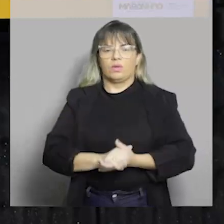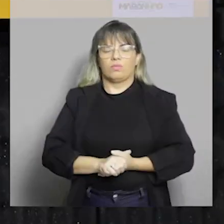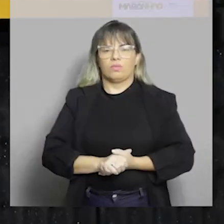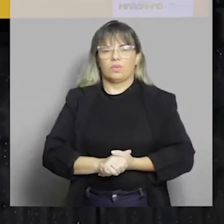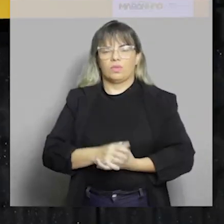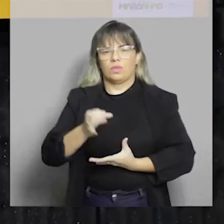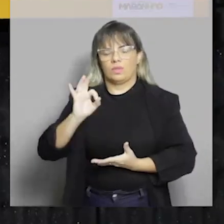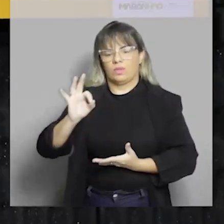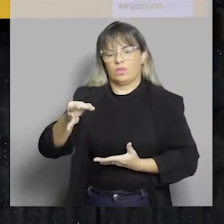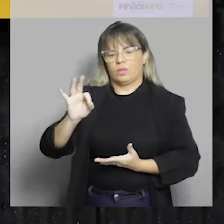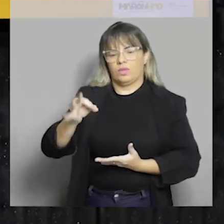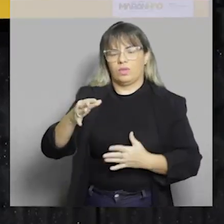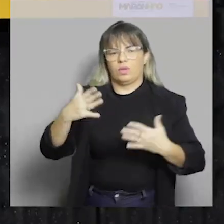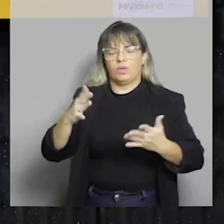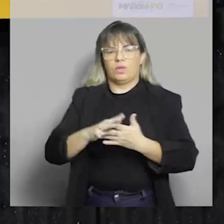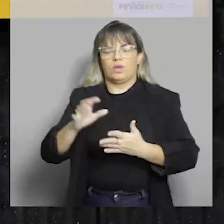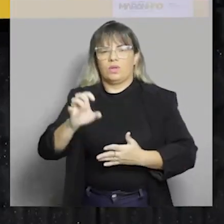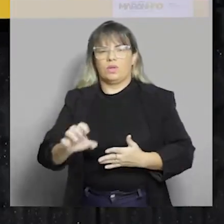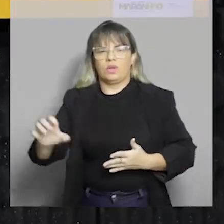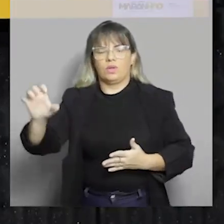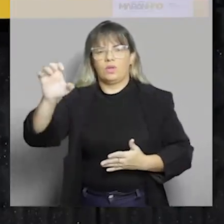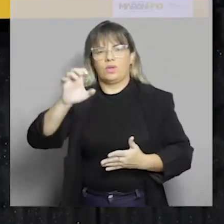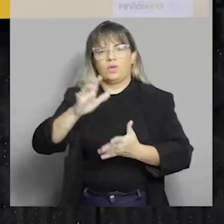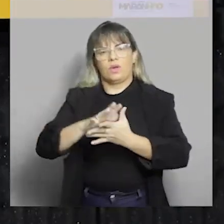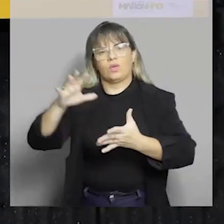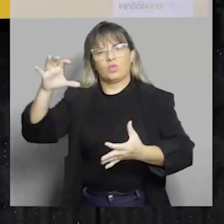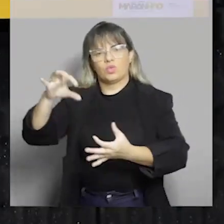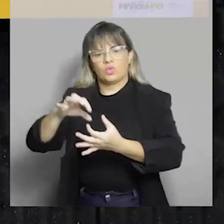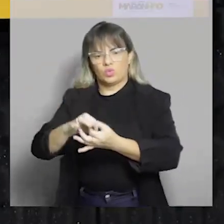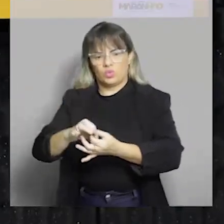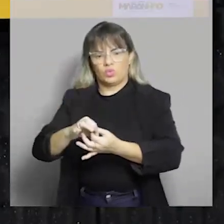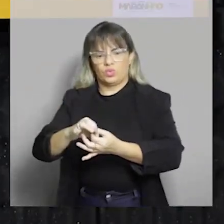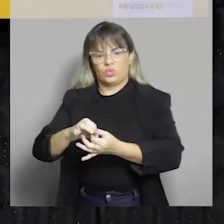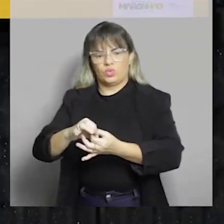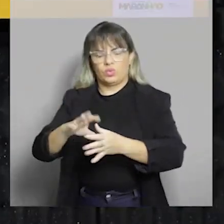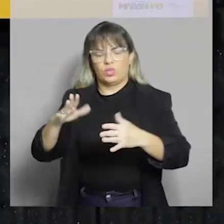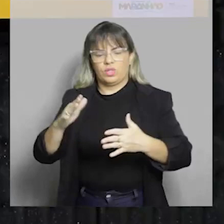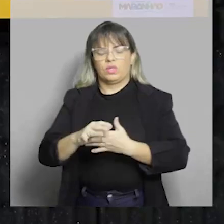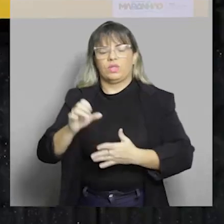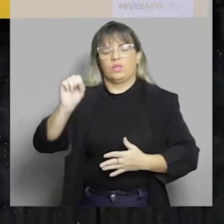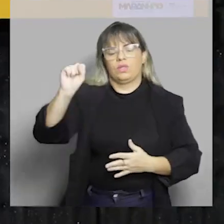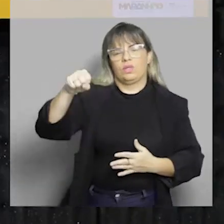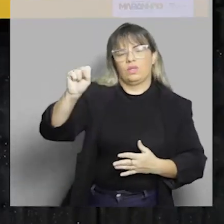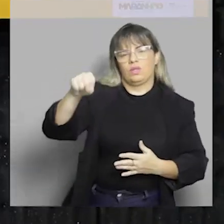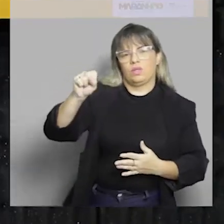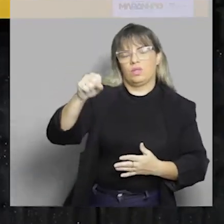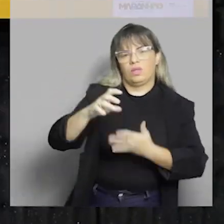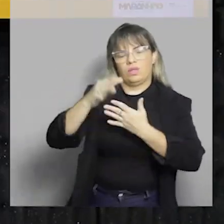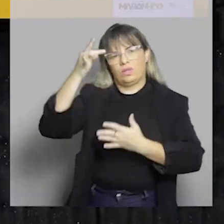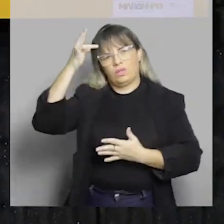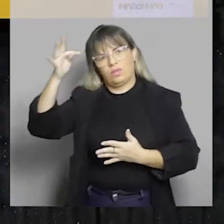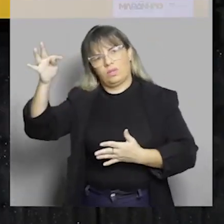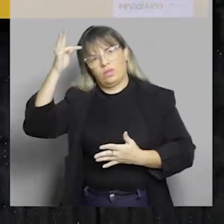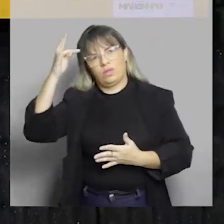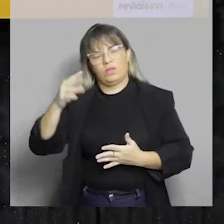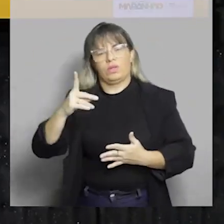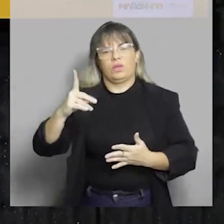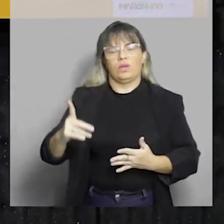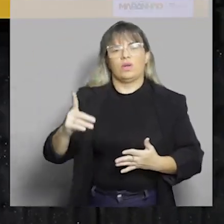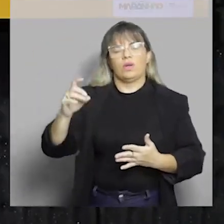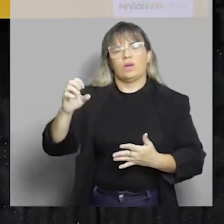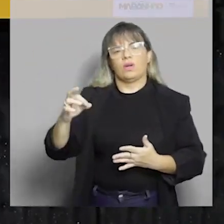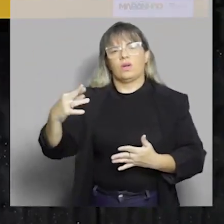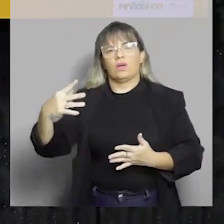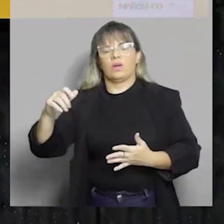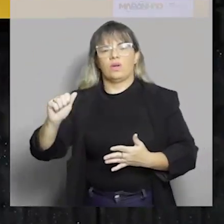que essas regiões estiveram juntas um dia? Sim, galera. Isso, inclusive, foi comprovado na chamada teoria da deriva continental